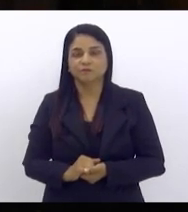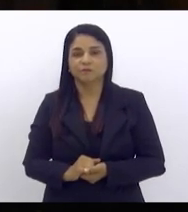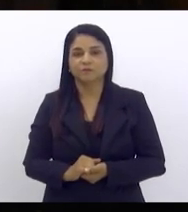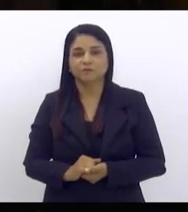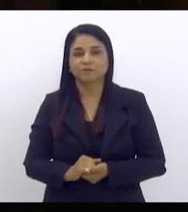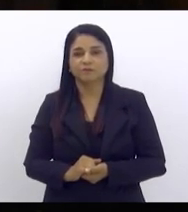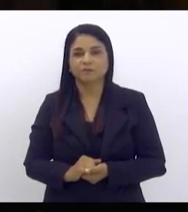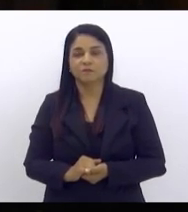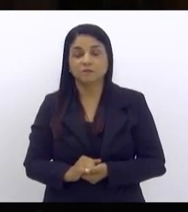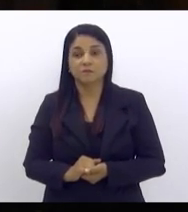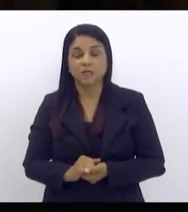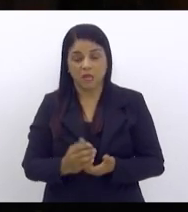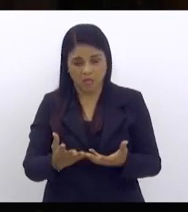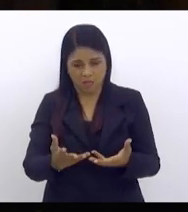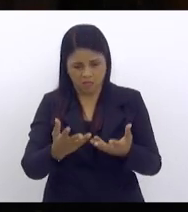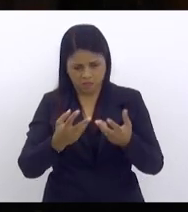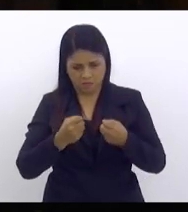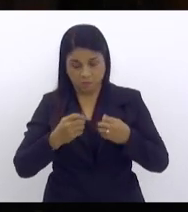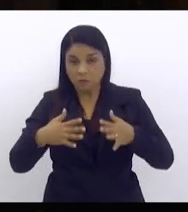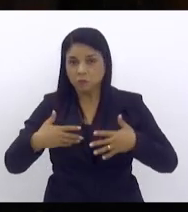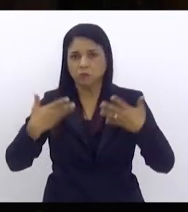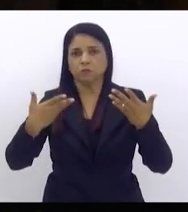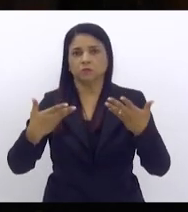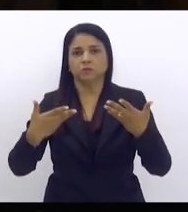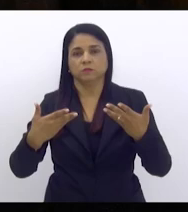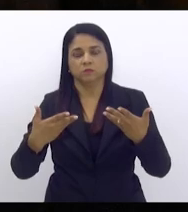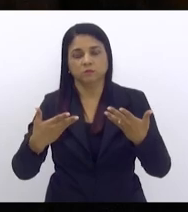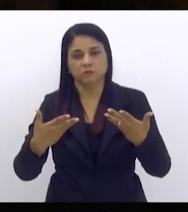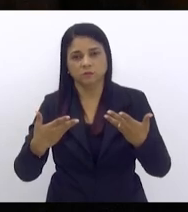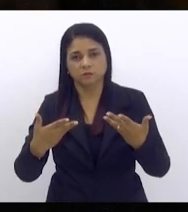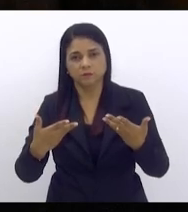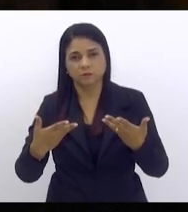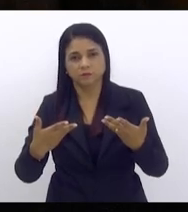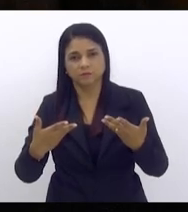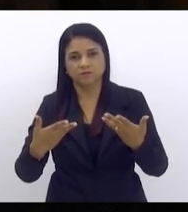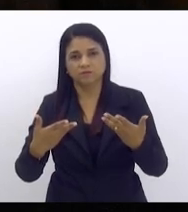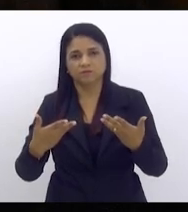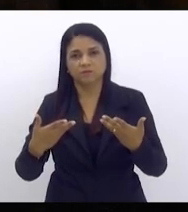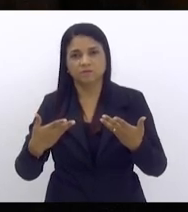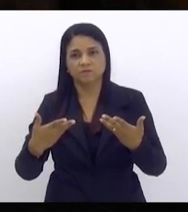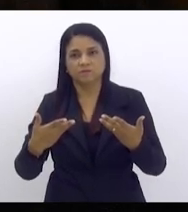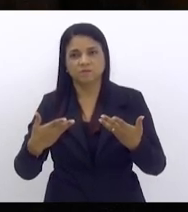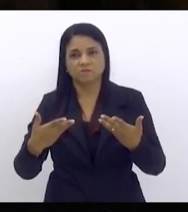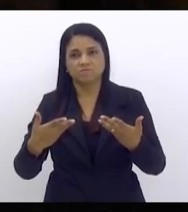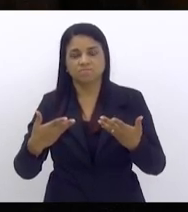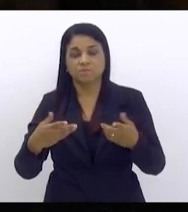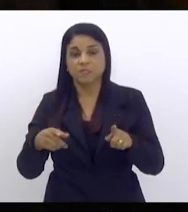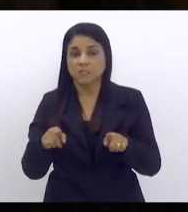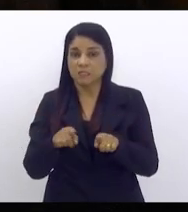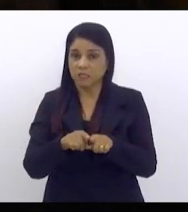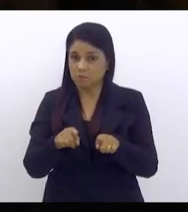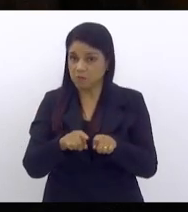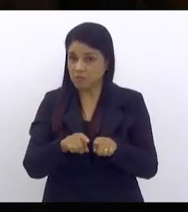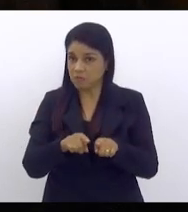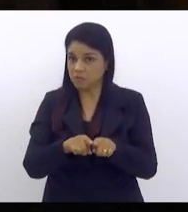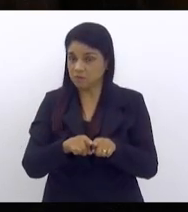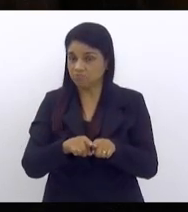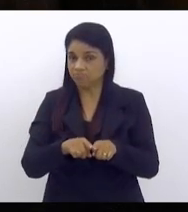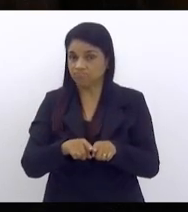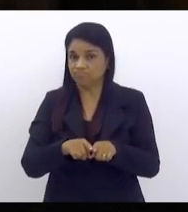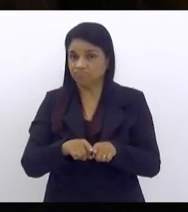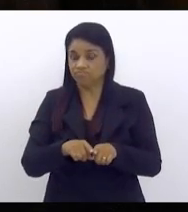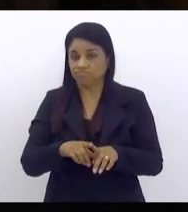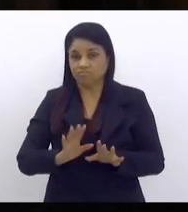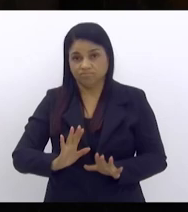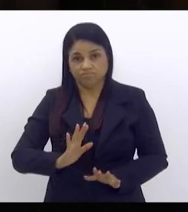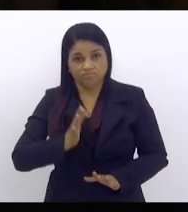recebi com surpresa, mas, ao mesmo tempo, deputada Lucinha, com indignação, a